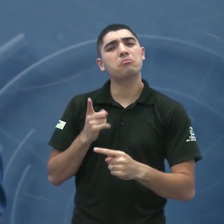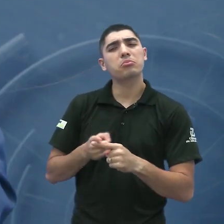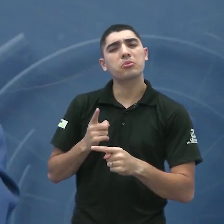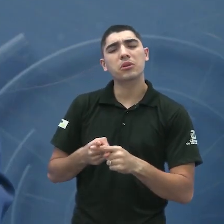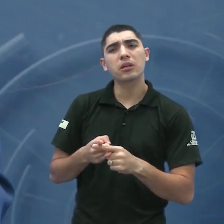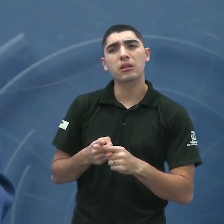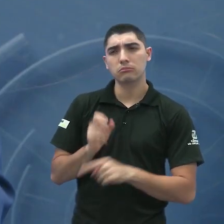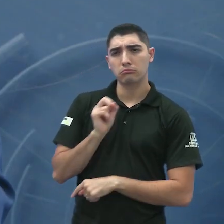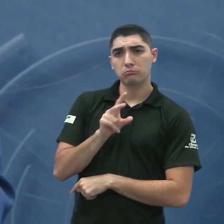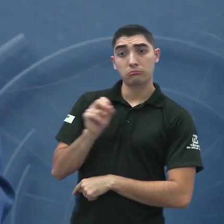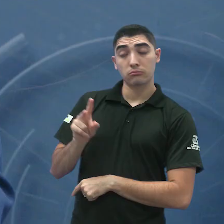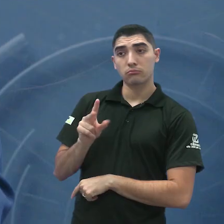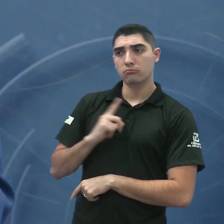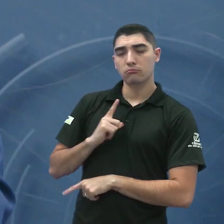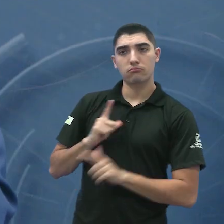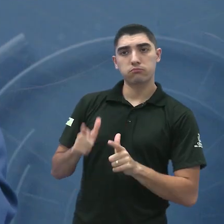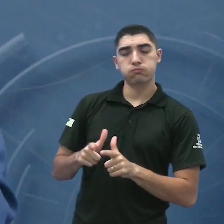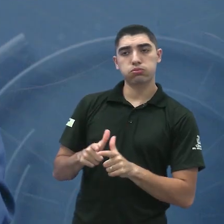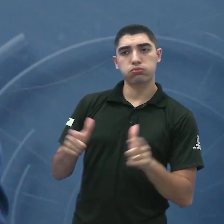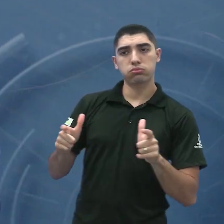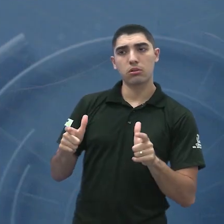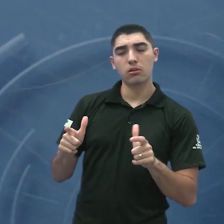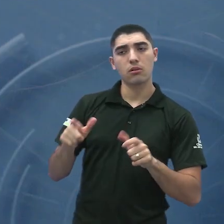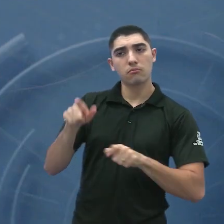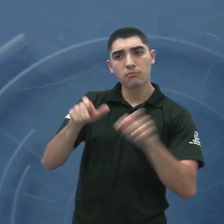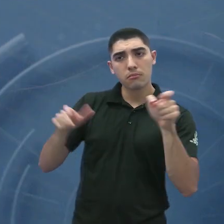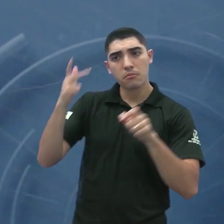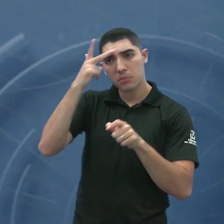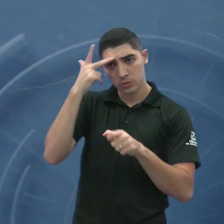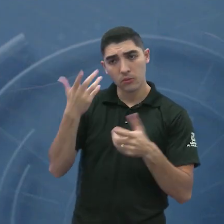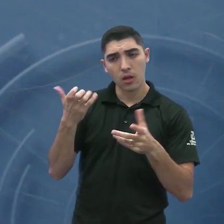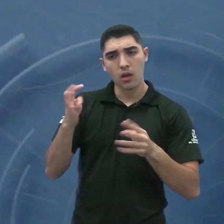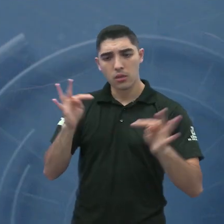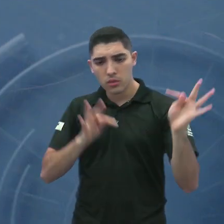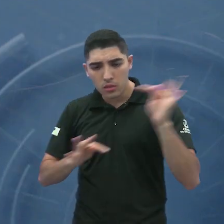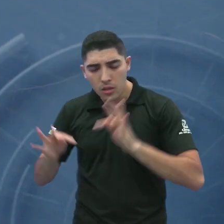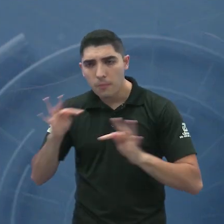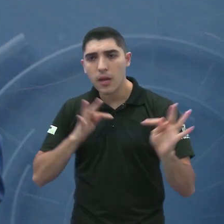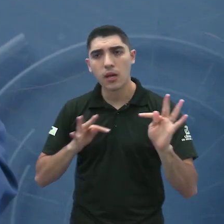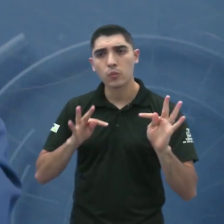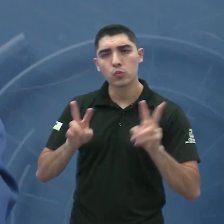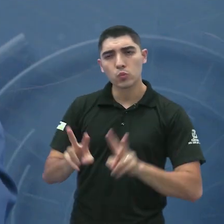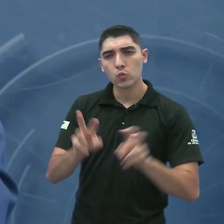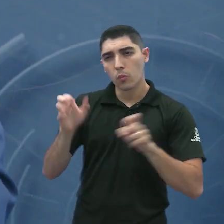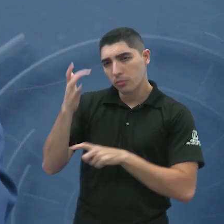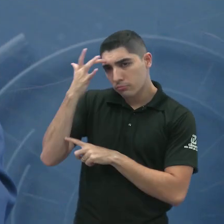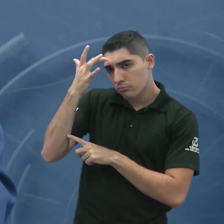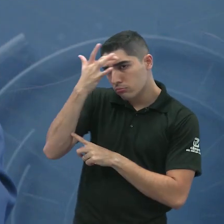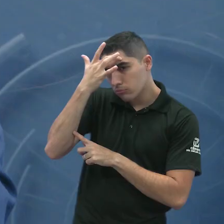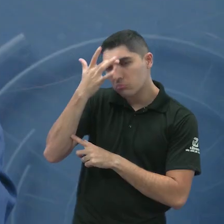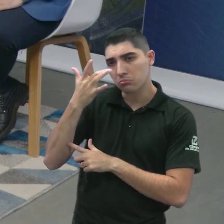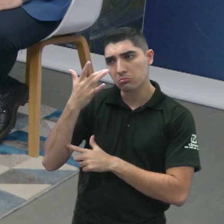tão expressivo, né, na busca por tratamentos de saúde mental nos últimos anos?